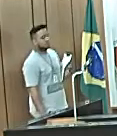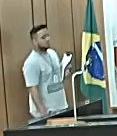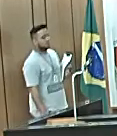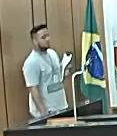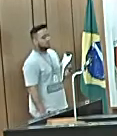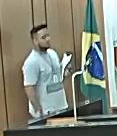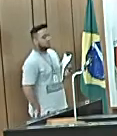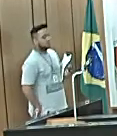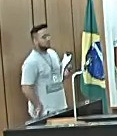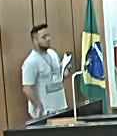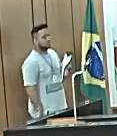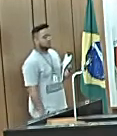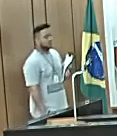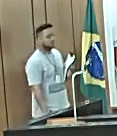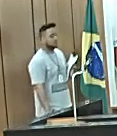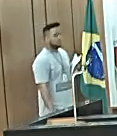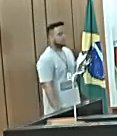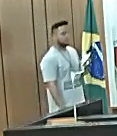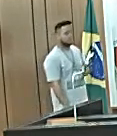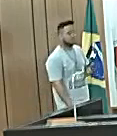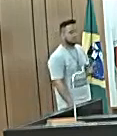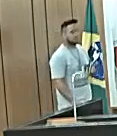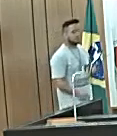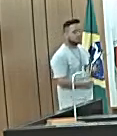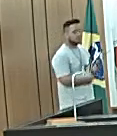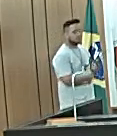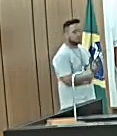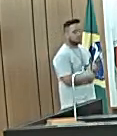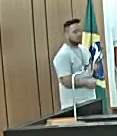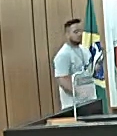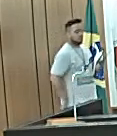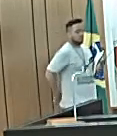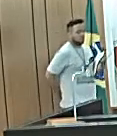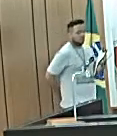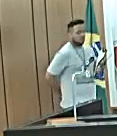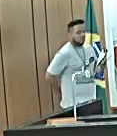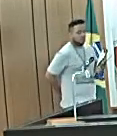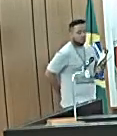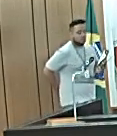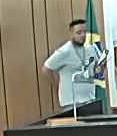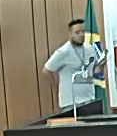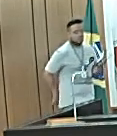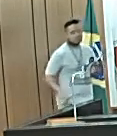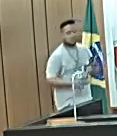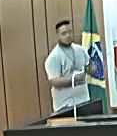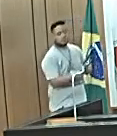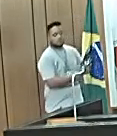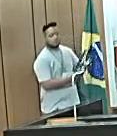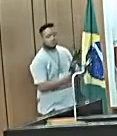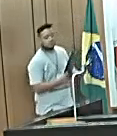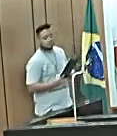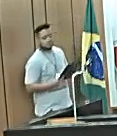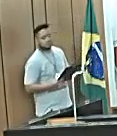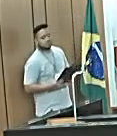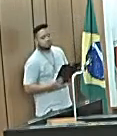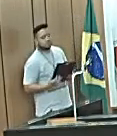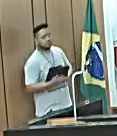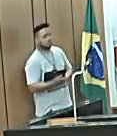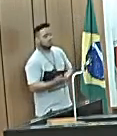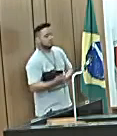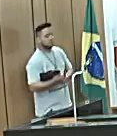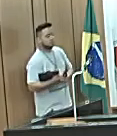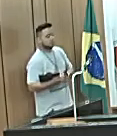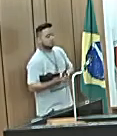sensível da segurança pública e portanto requer esse cuidado esse olhar mas não olhar